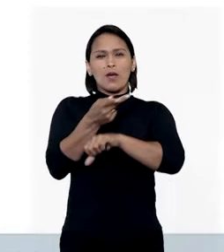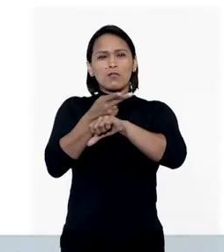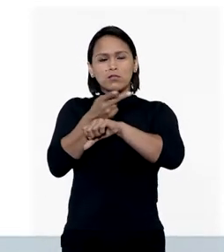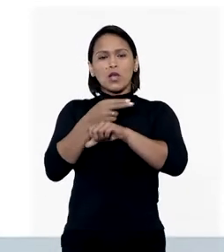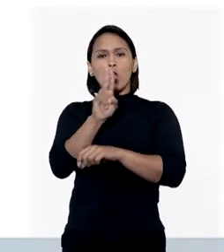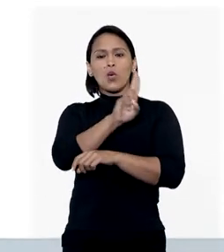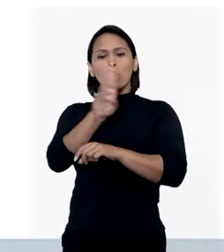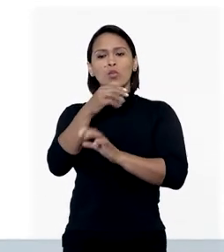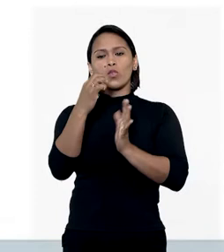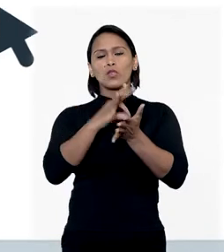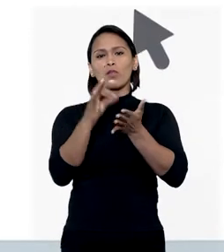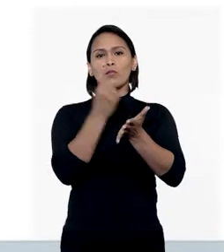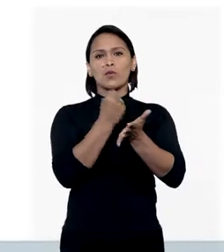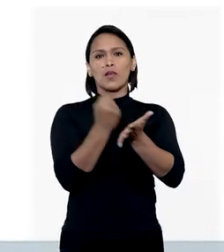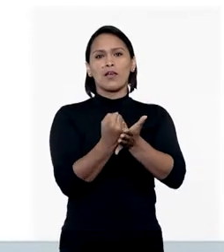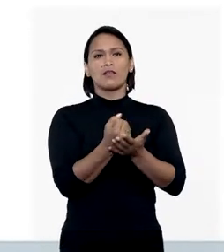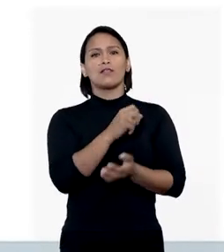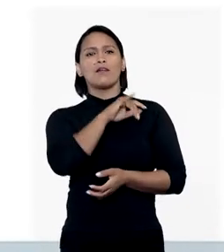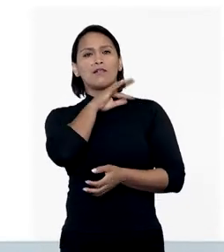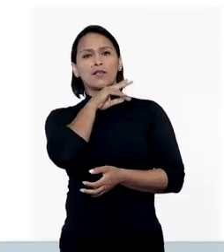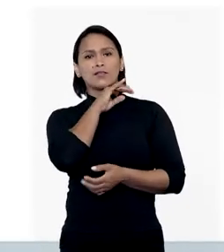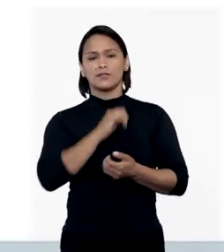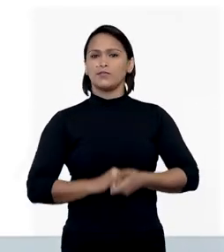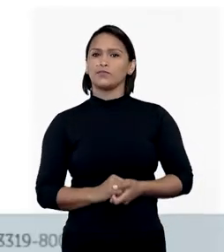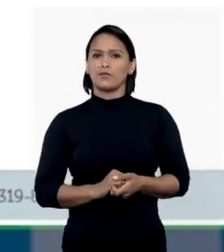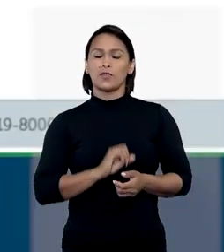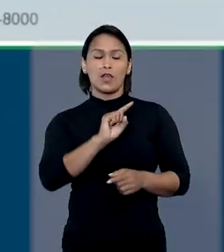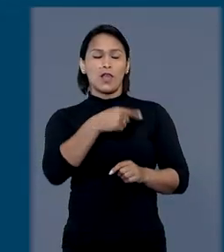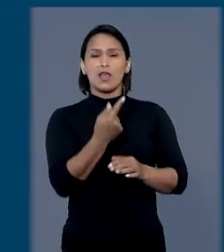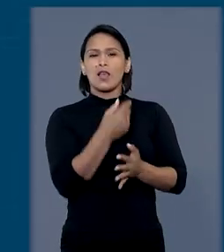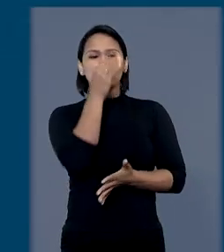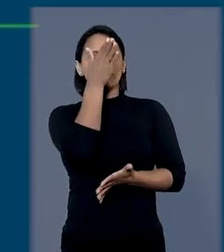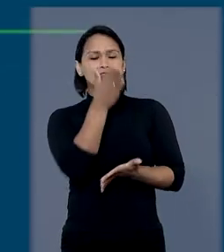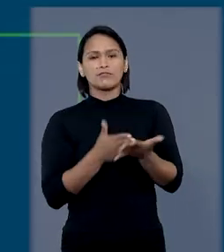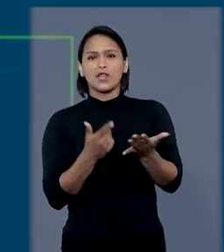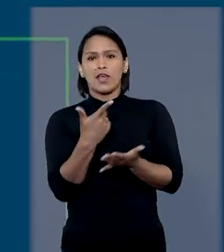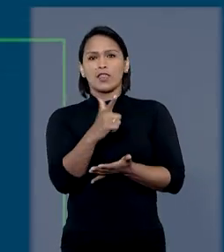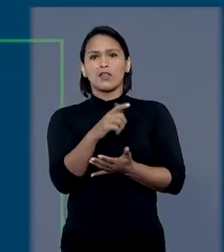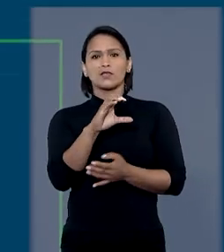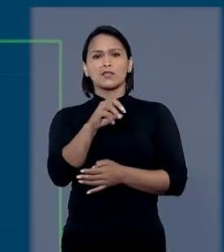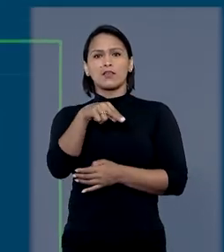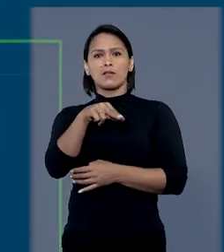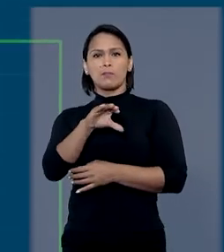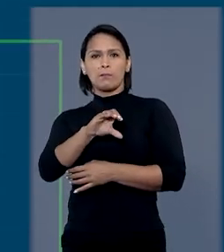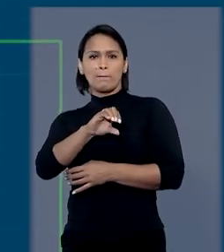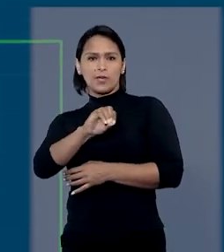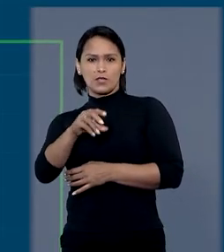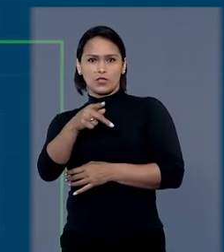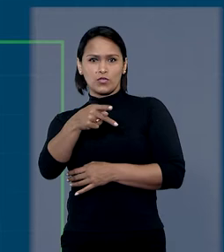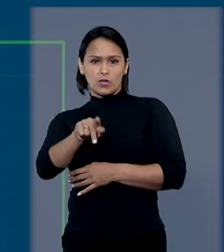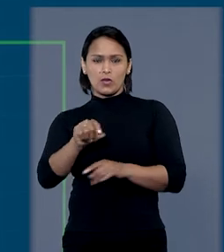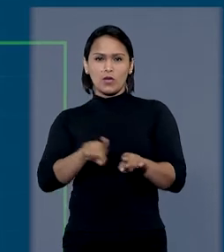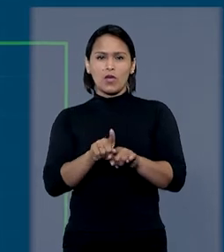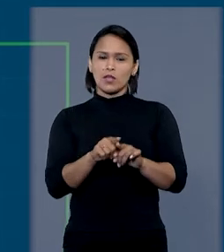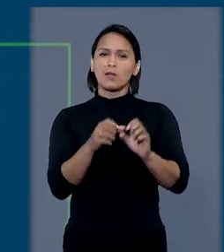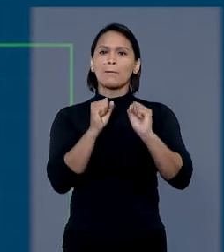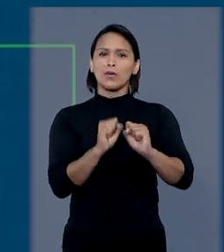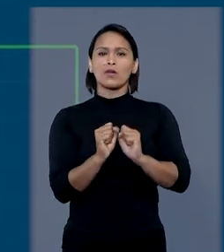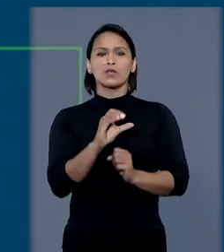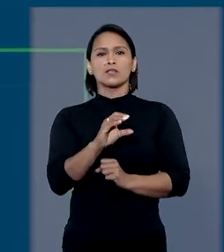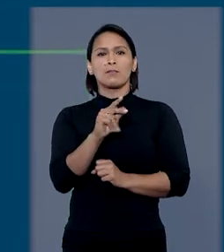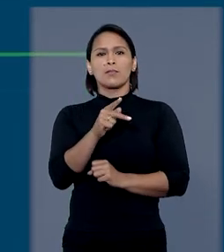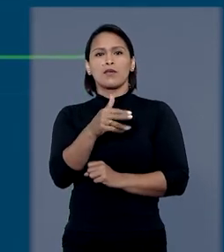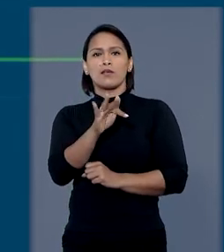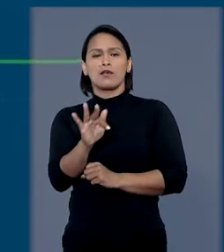sistema irá buscar um nome no cadastro da Receita Federal. Caso o autor não tenha CPF ou CNPJ, pode ser